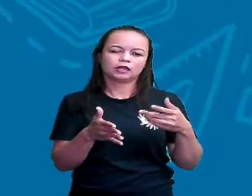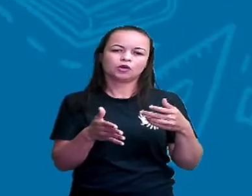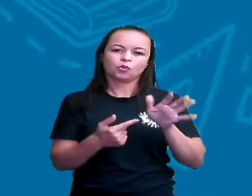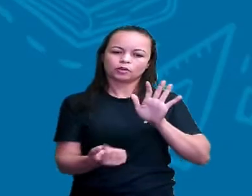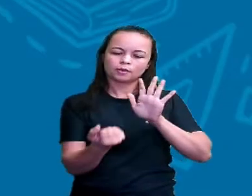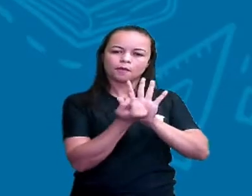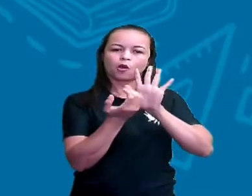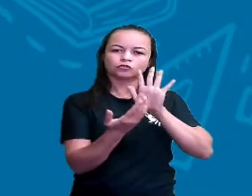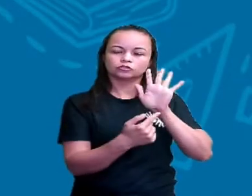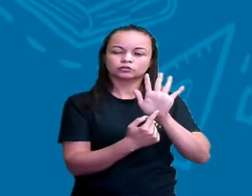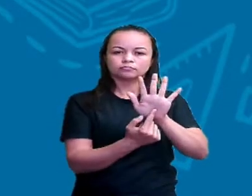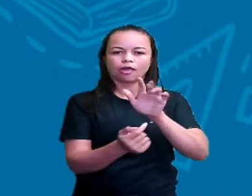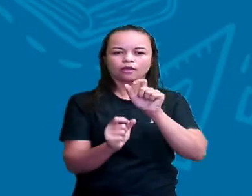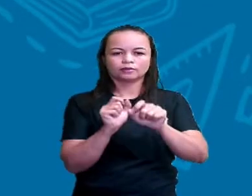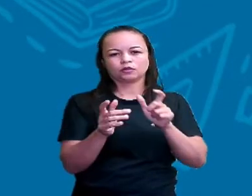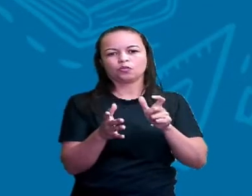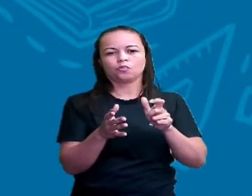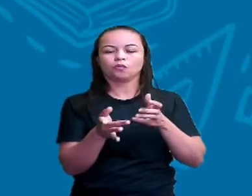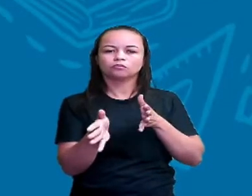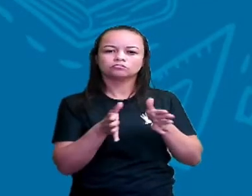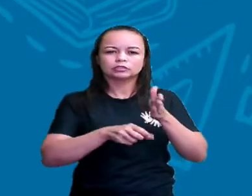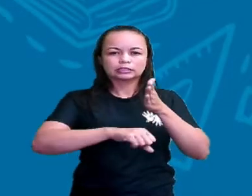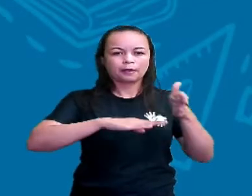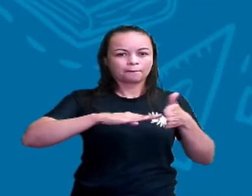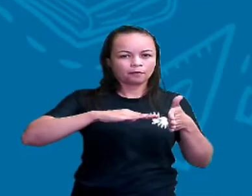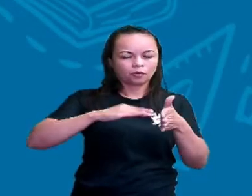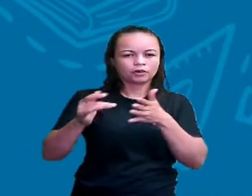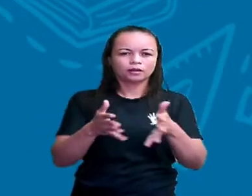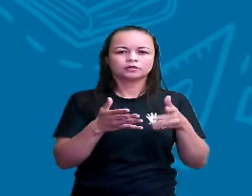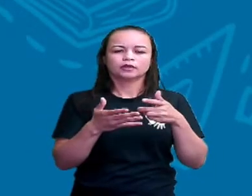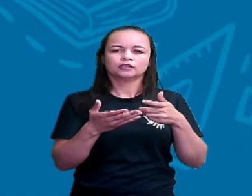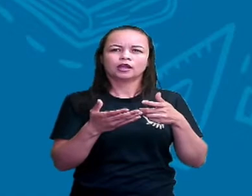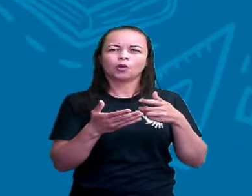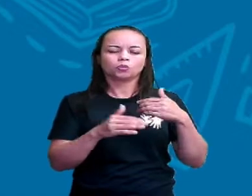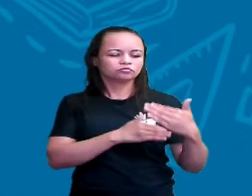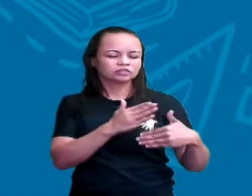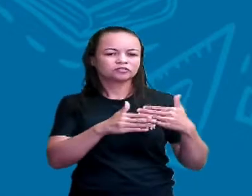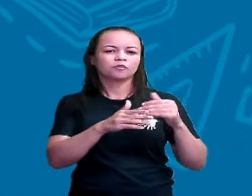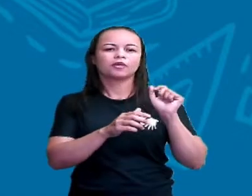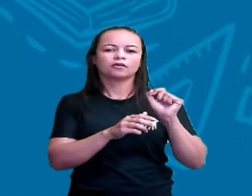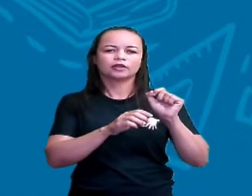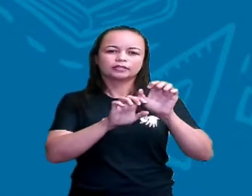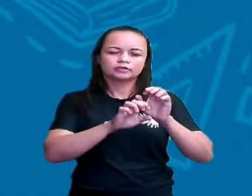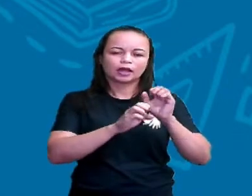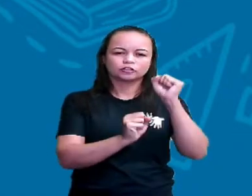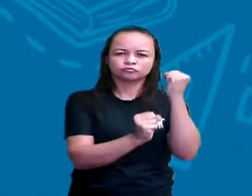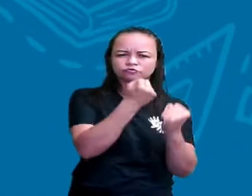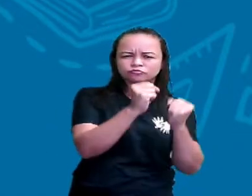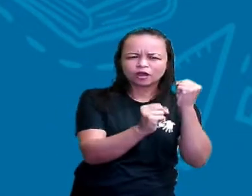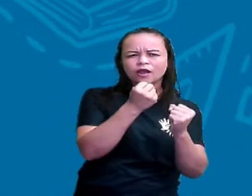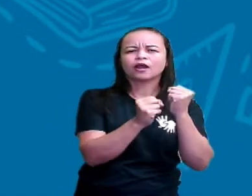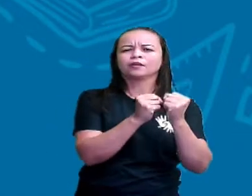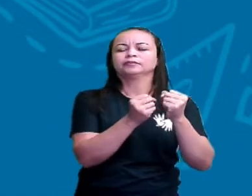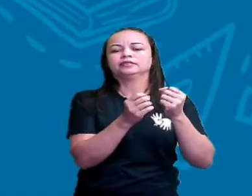o processo de industrialização, o desenvolvimento, né, das fábricas, das indústrias, das